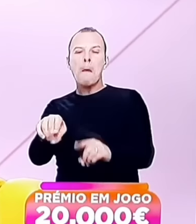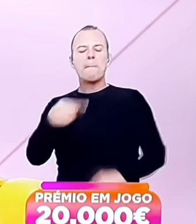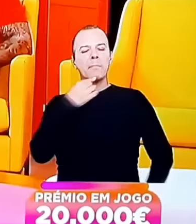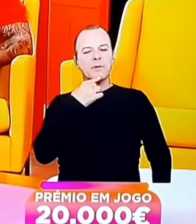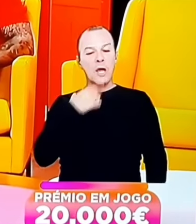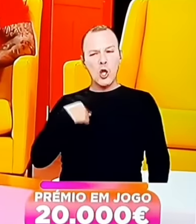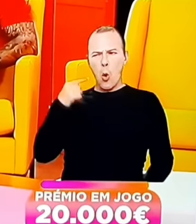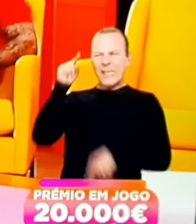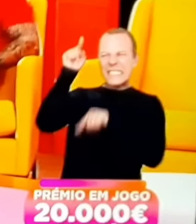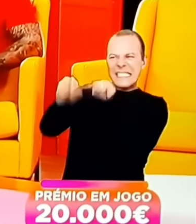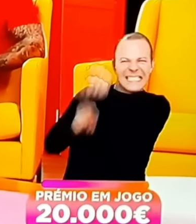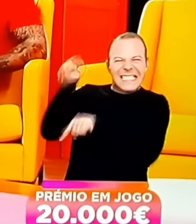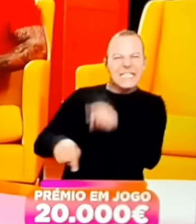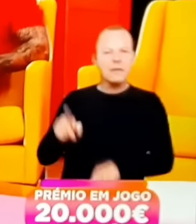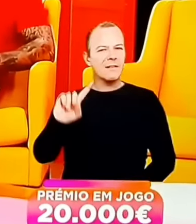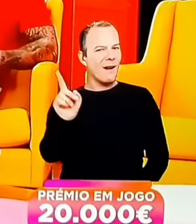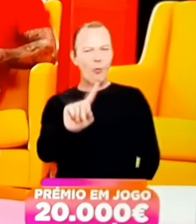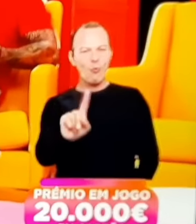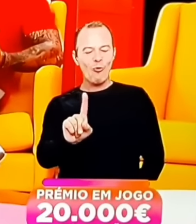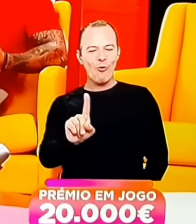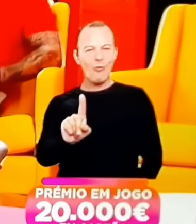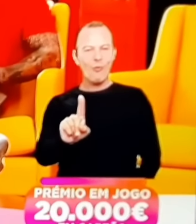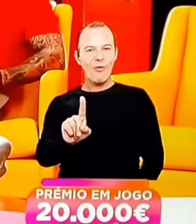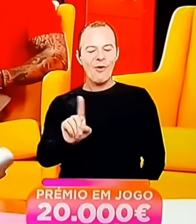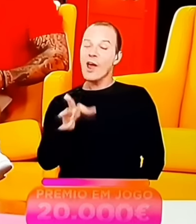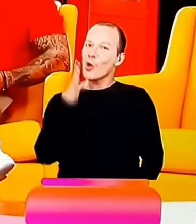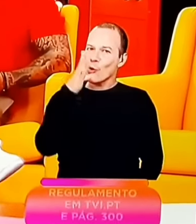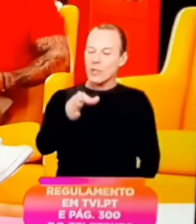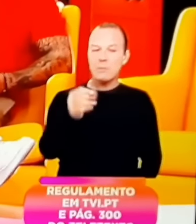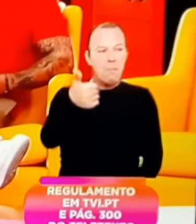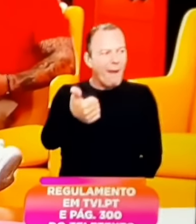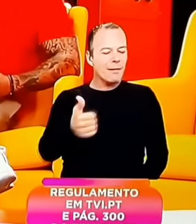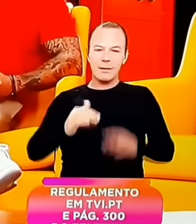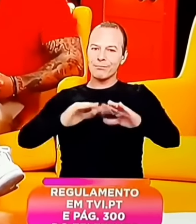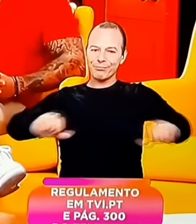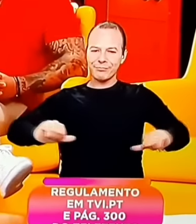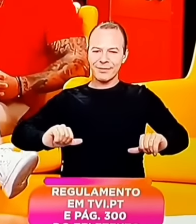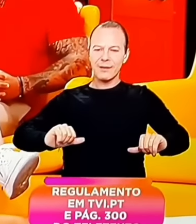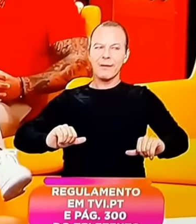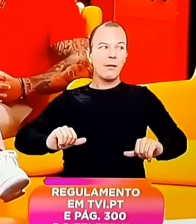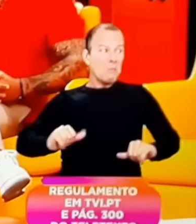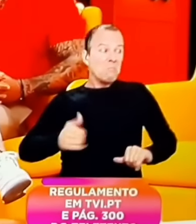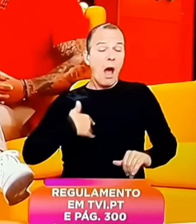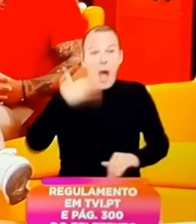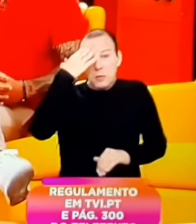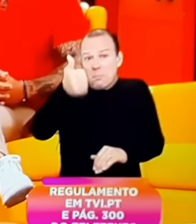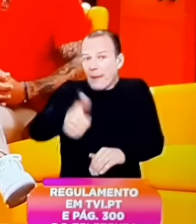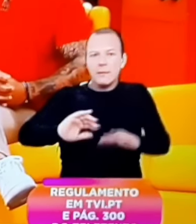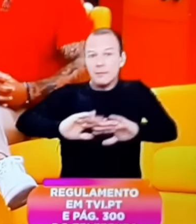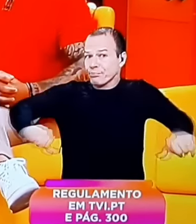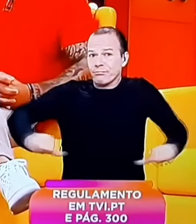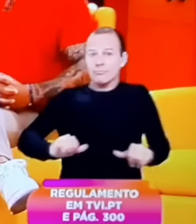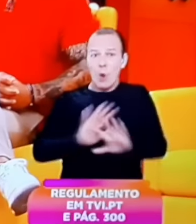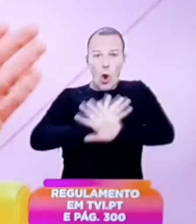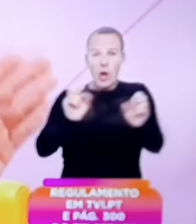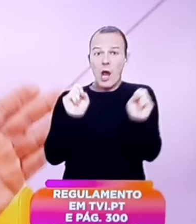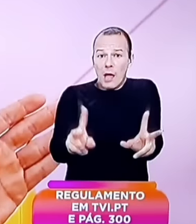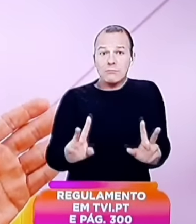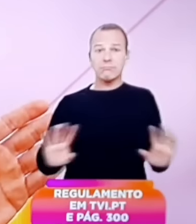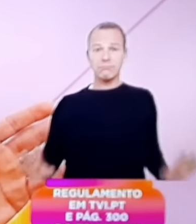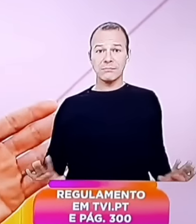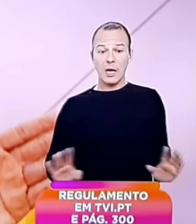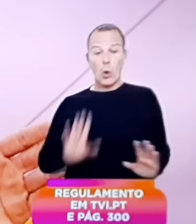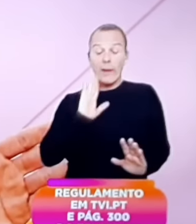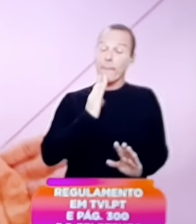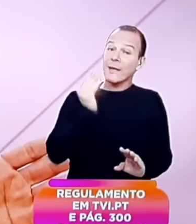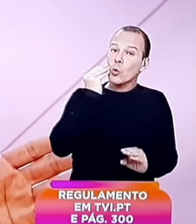eu não ataco. E fui claro disso à Bárbara. Acho muito bem que terminem a relação. Um momento. Acho muito bem que a relação termine. Depende como